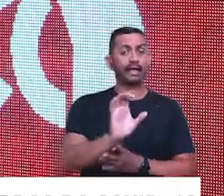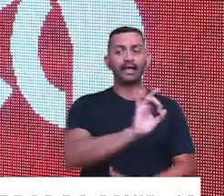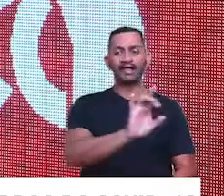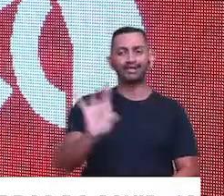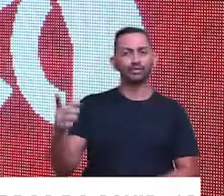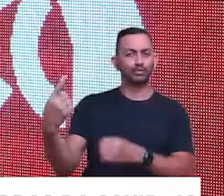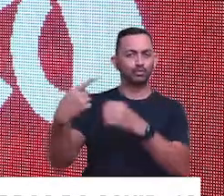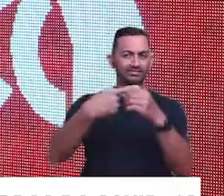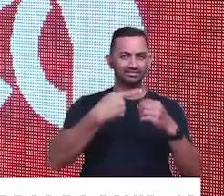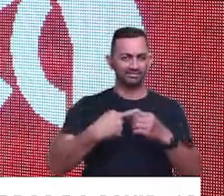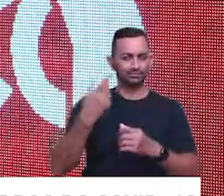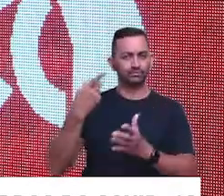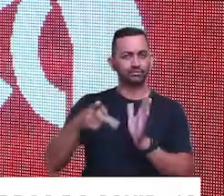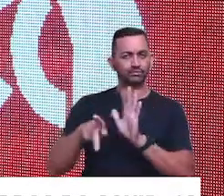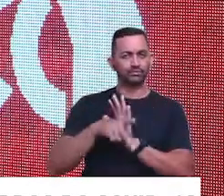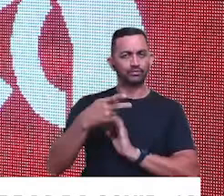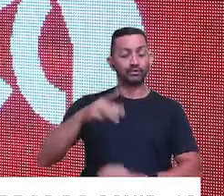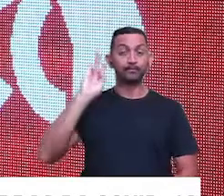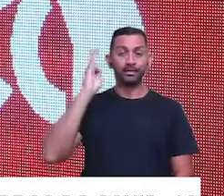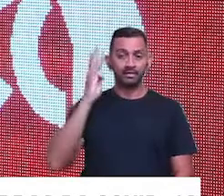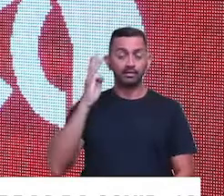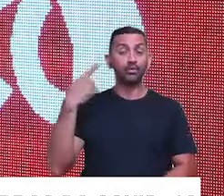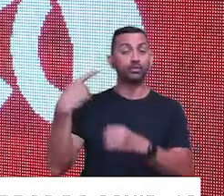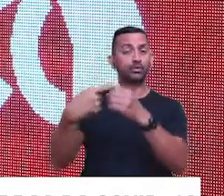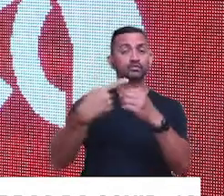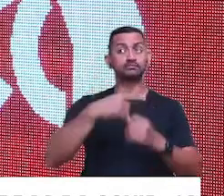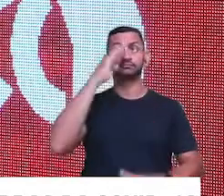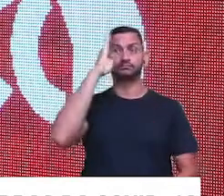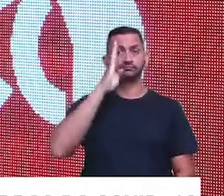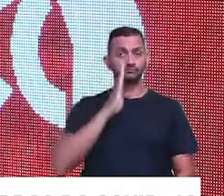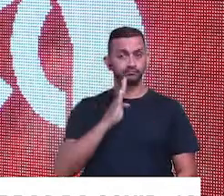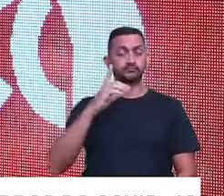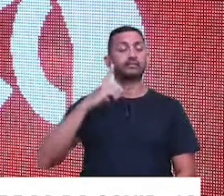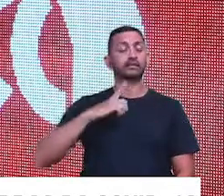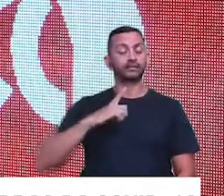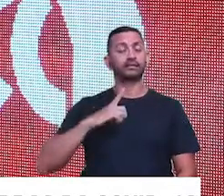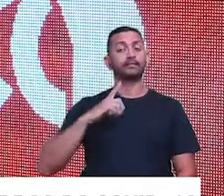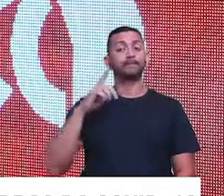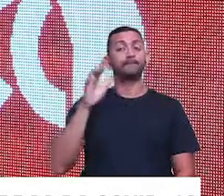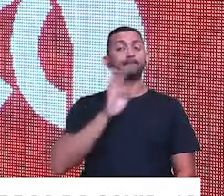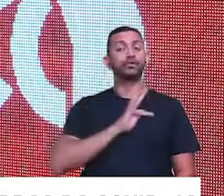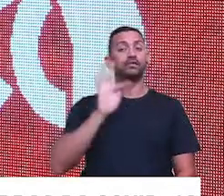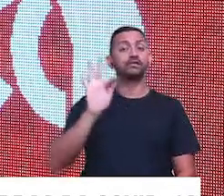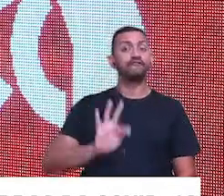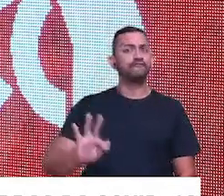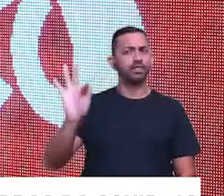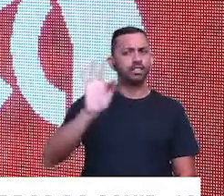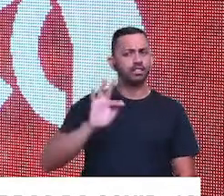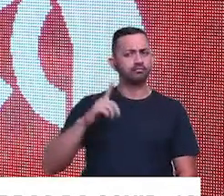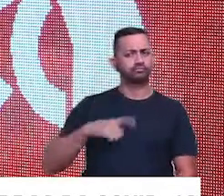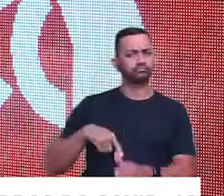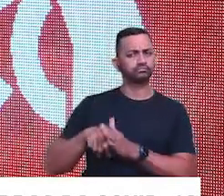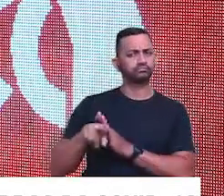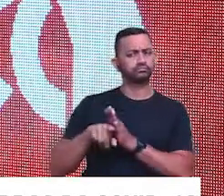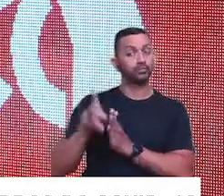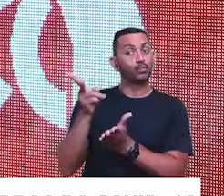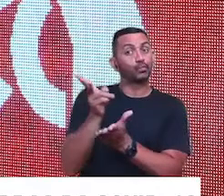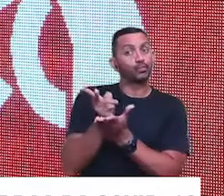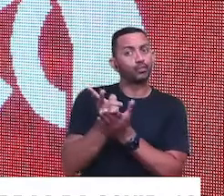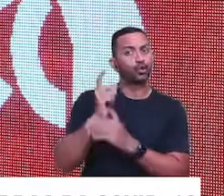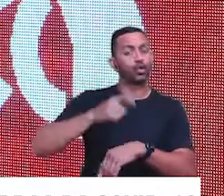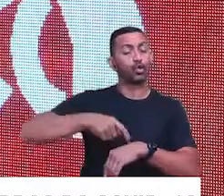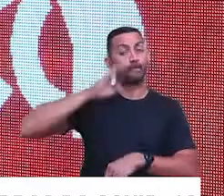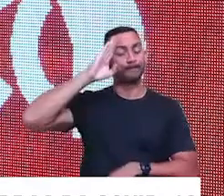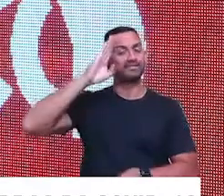que vieram para cada um dos municípios maranhenses, para os municípios brasileiros, e a PF tem essas investigações